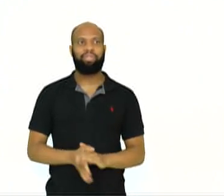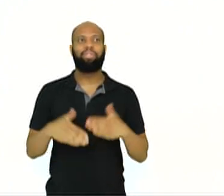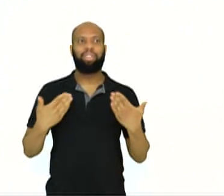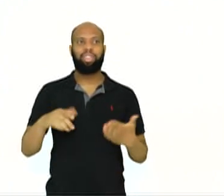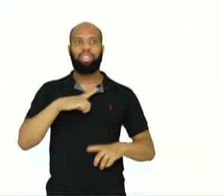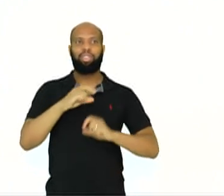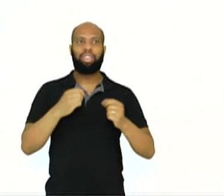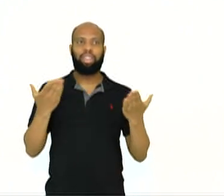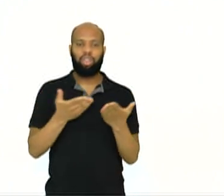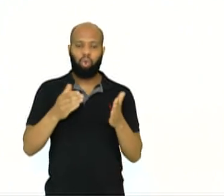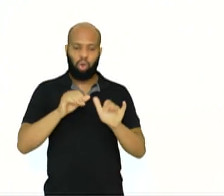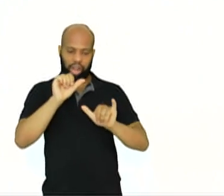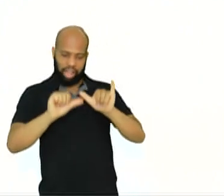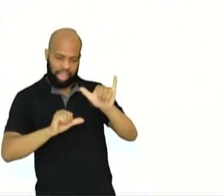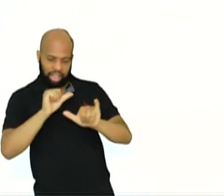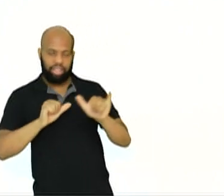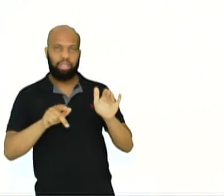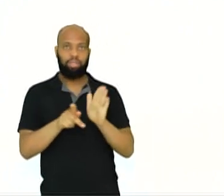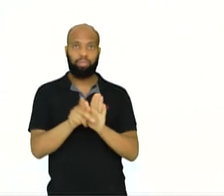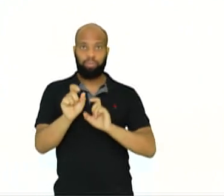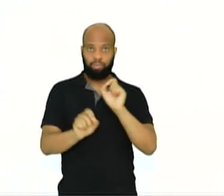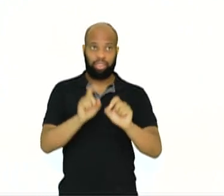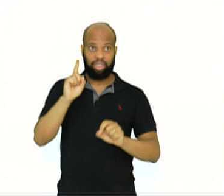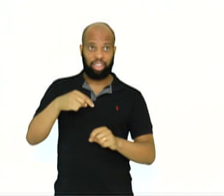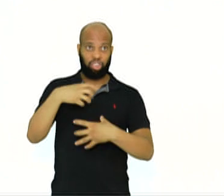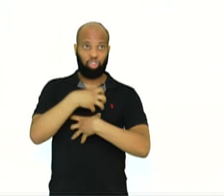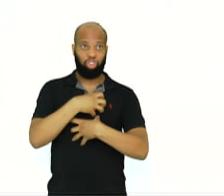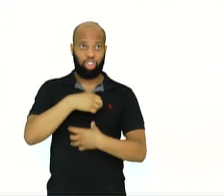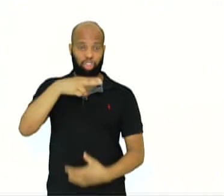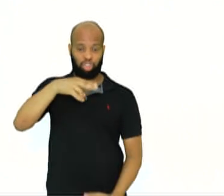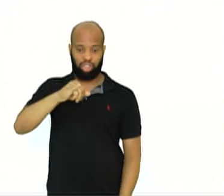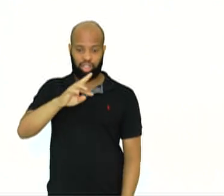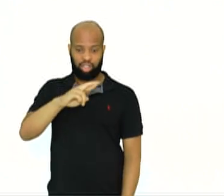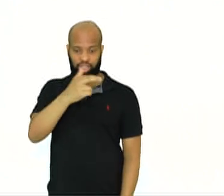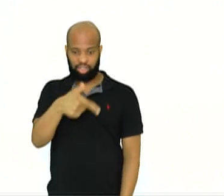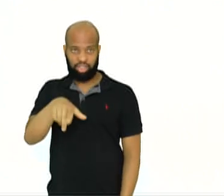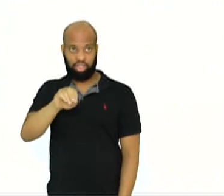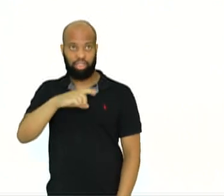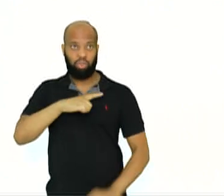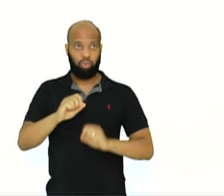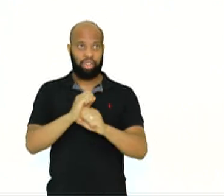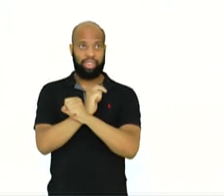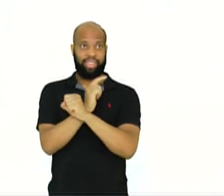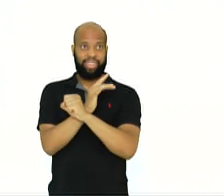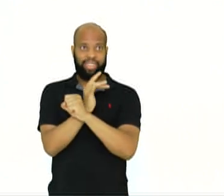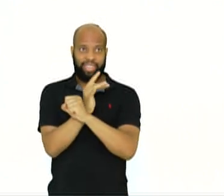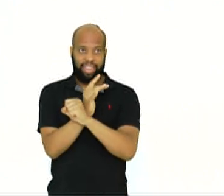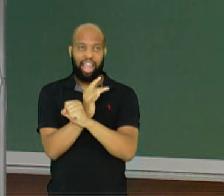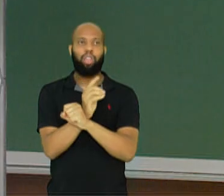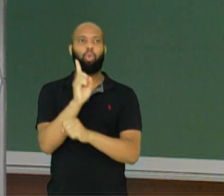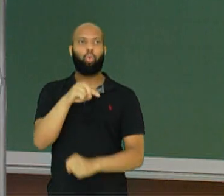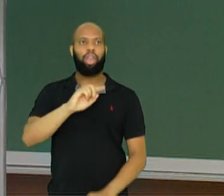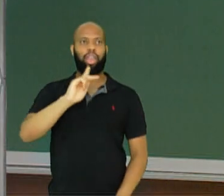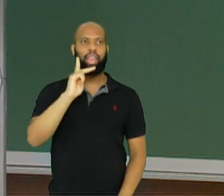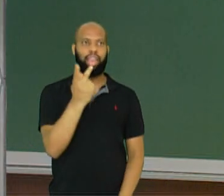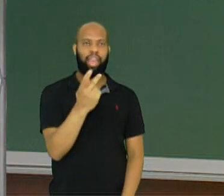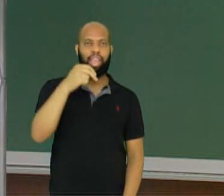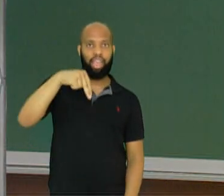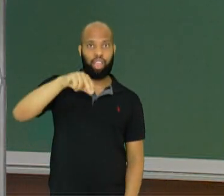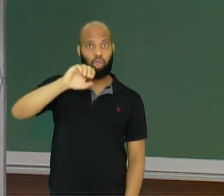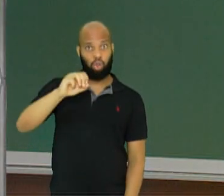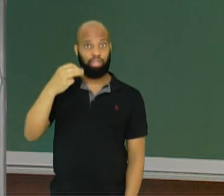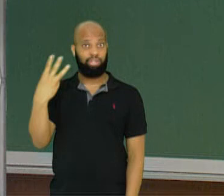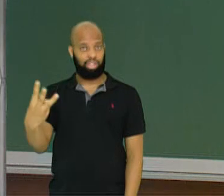Reações de nitração. Ela ocorre com o ácido nítrico. O ácido nítrico ele pode ser